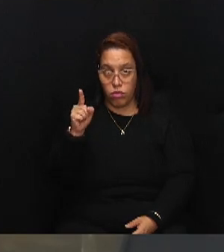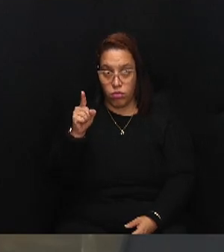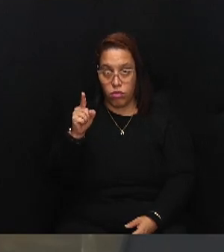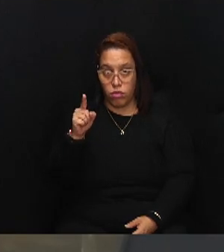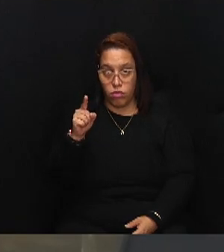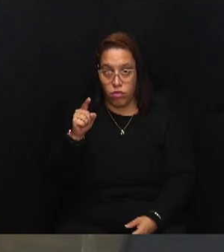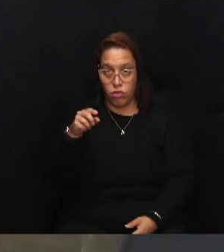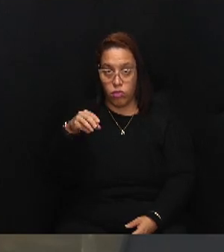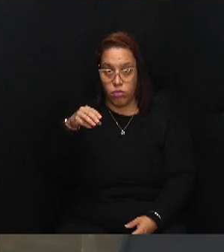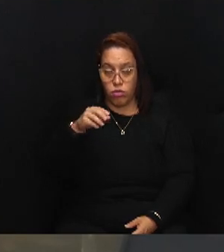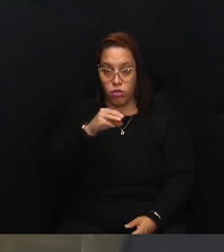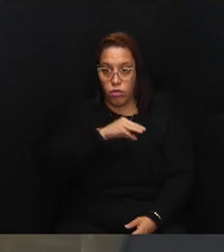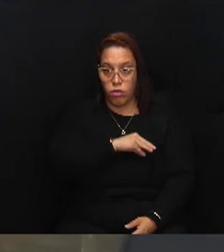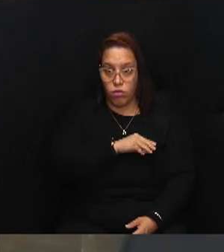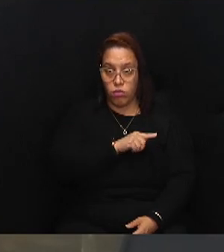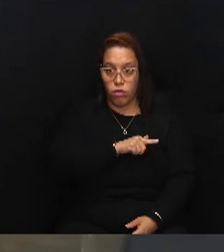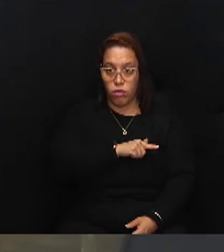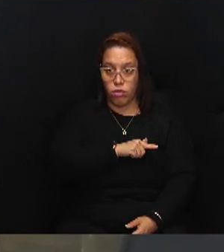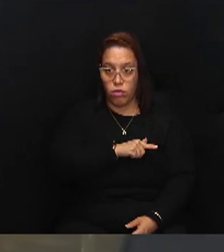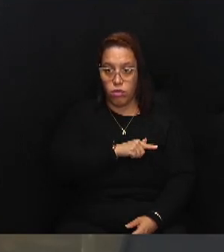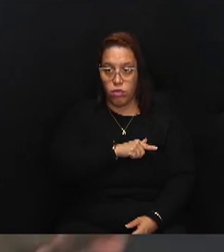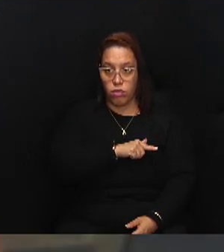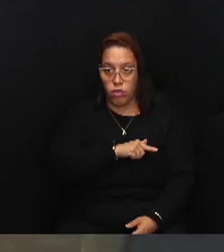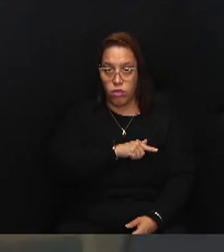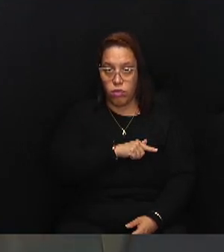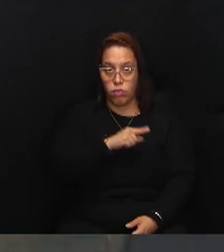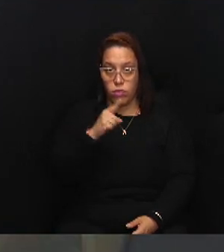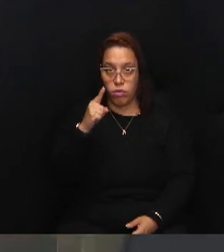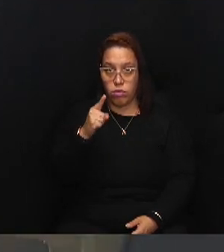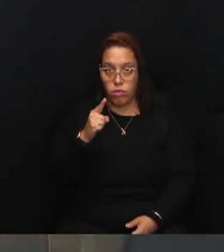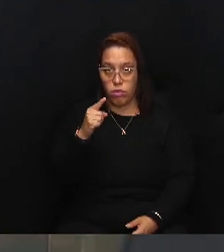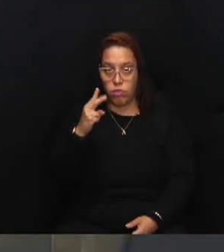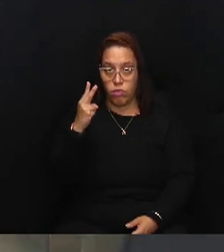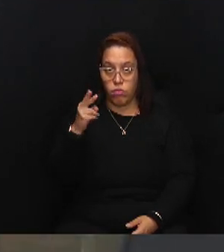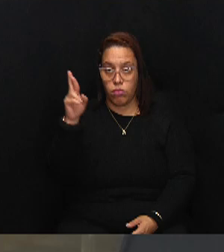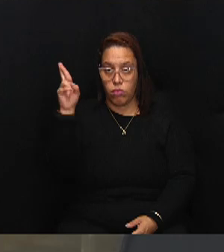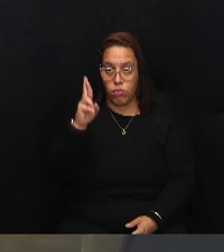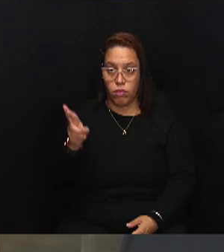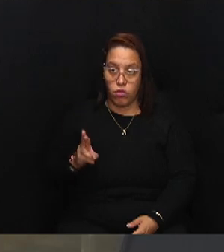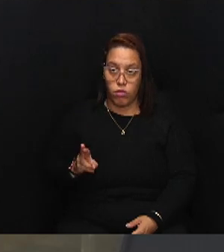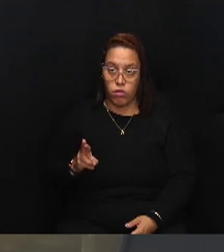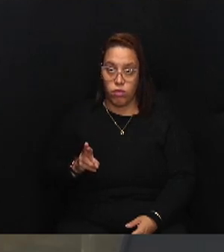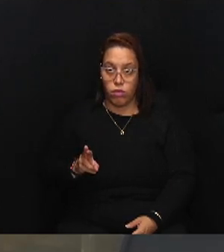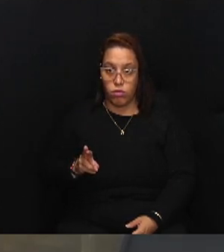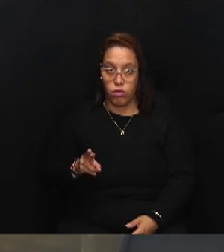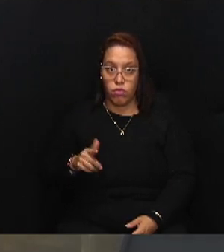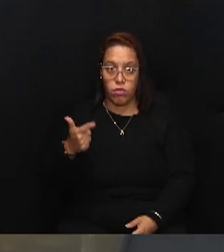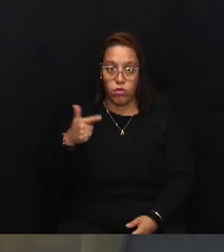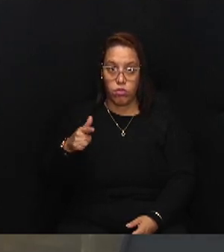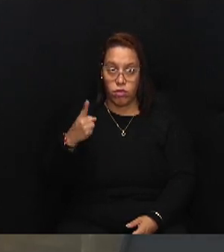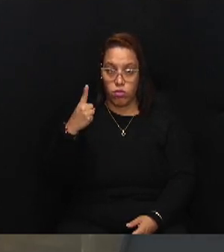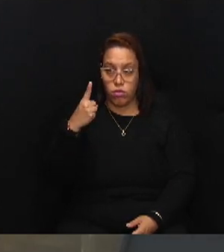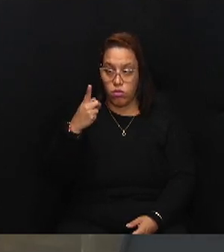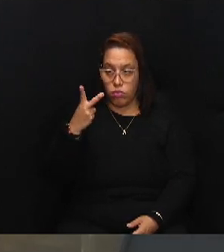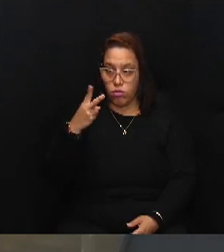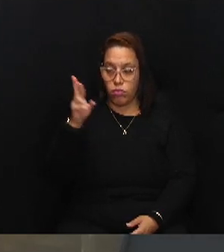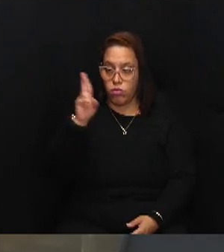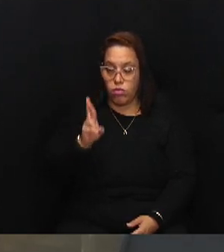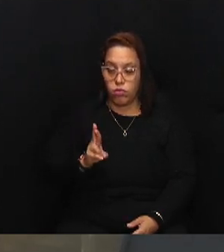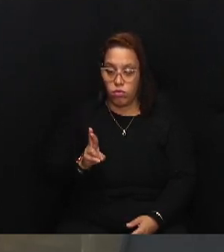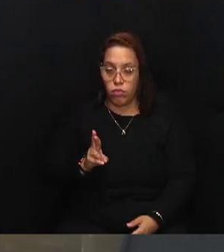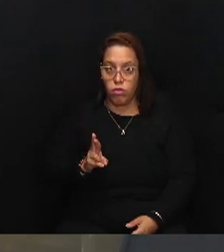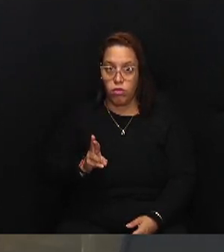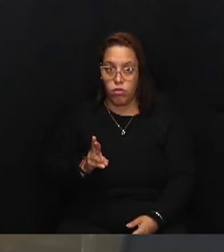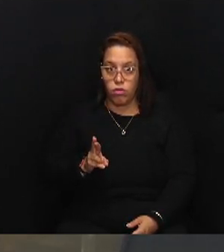Mário Gatti. Gente, paga R$12. E se ele não tiver os R$12,